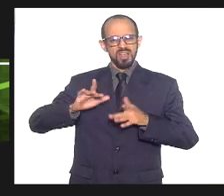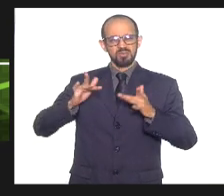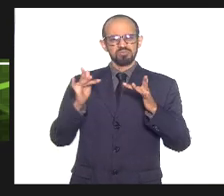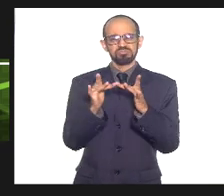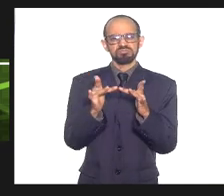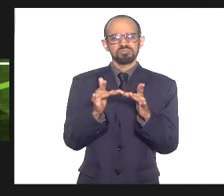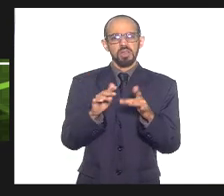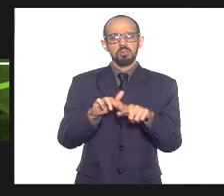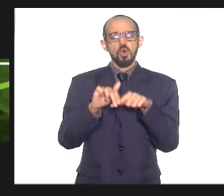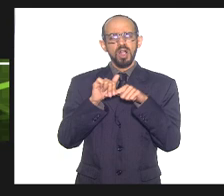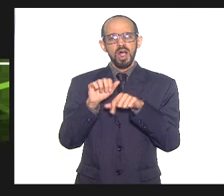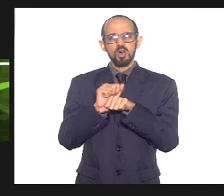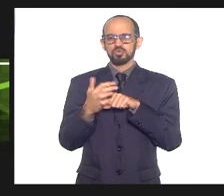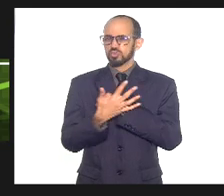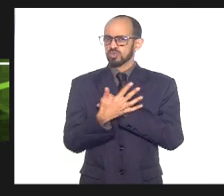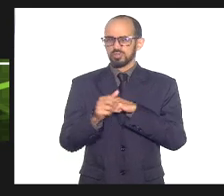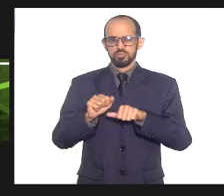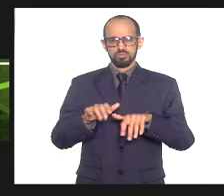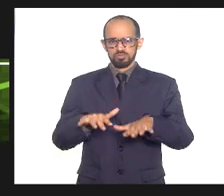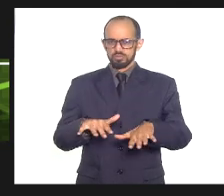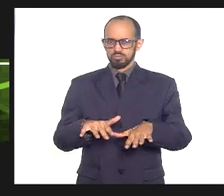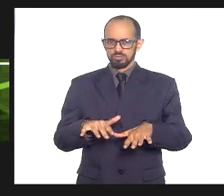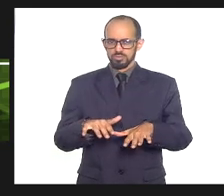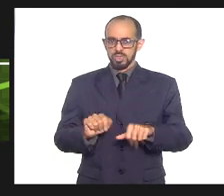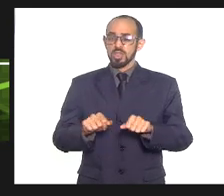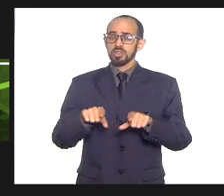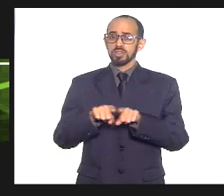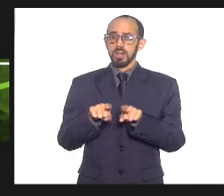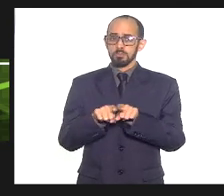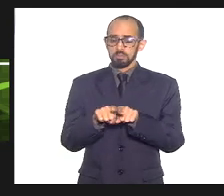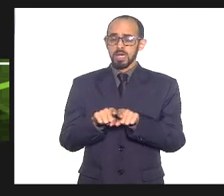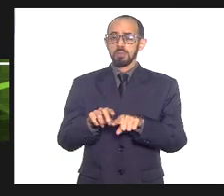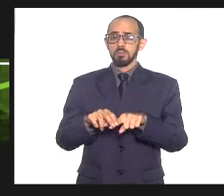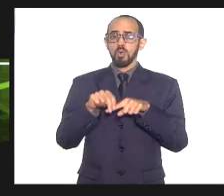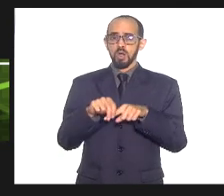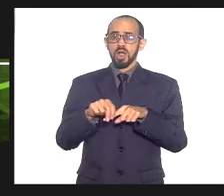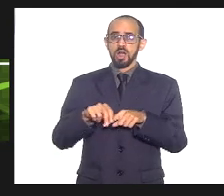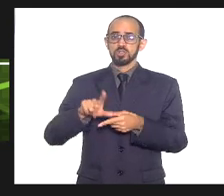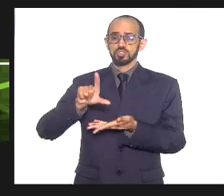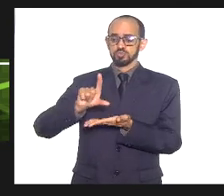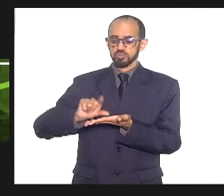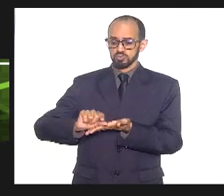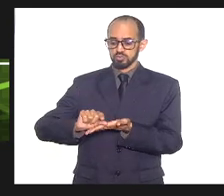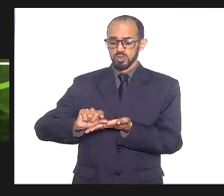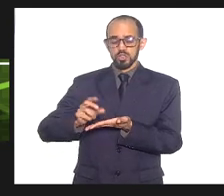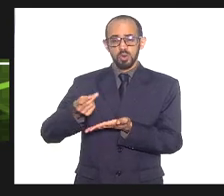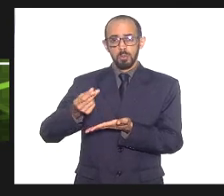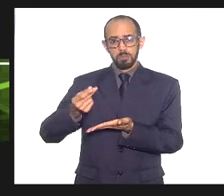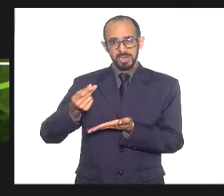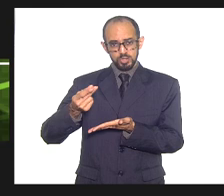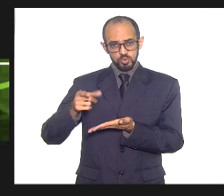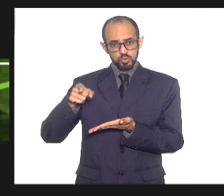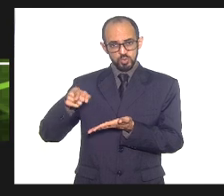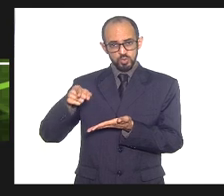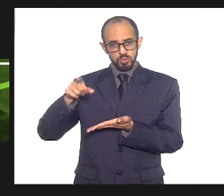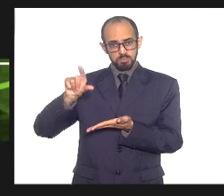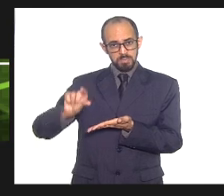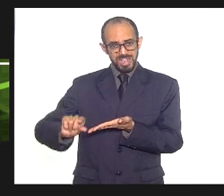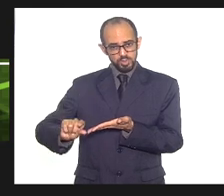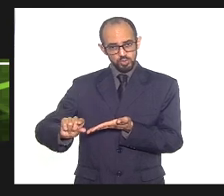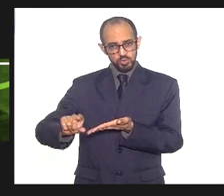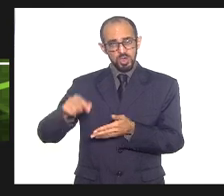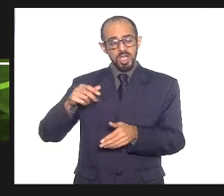enfrentamos juntos, do baixo preço do barril do petróleo que ocorria naquele momento, totalmente independente, nós tivemos